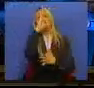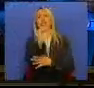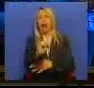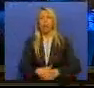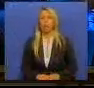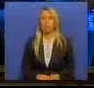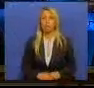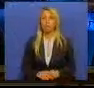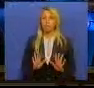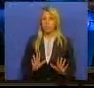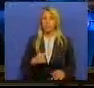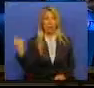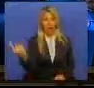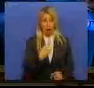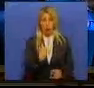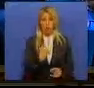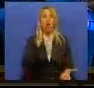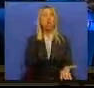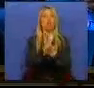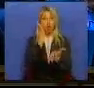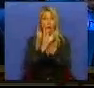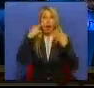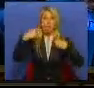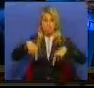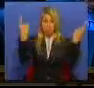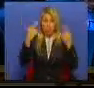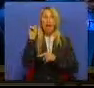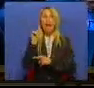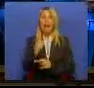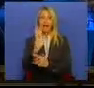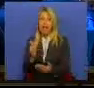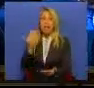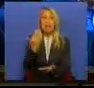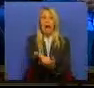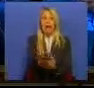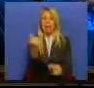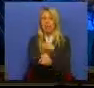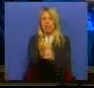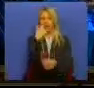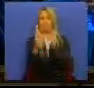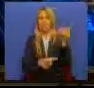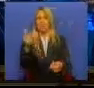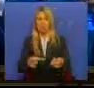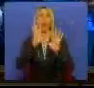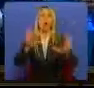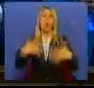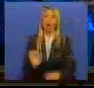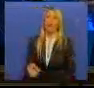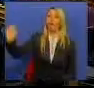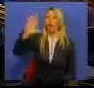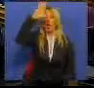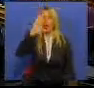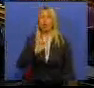nós, escola pública é a que presta serviço ao público. Pode ser do Estado, pode